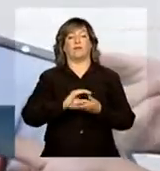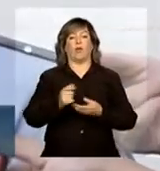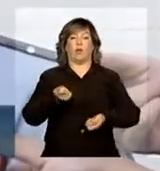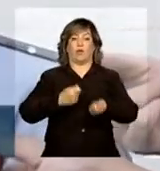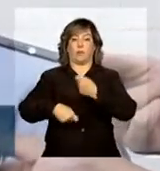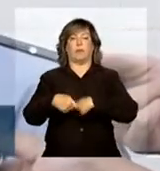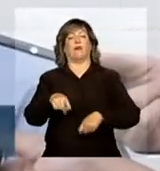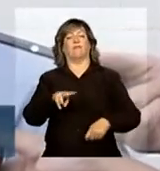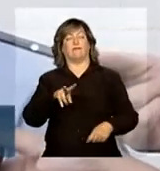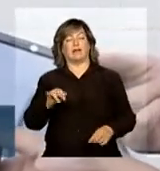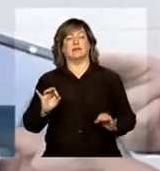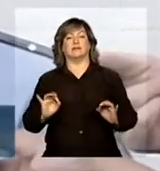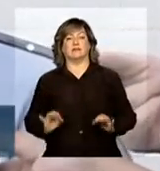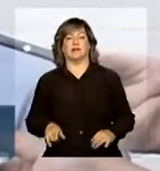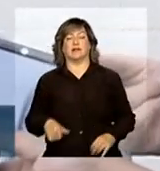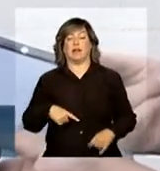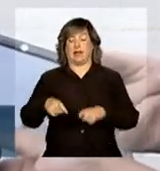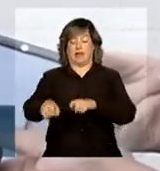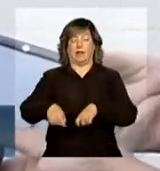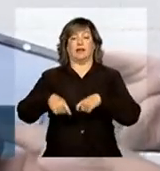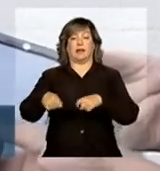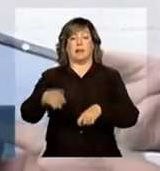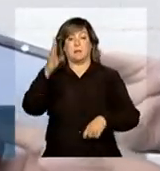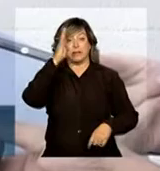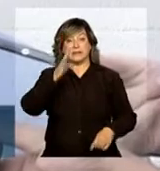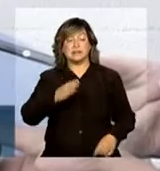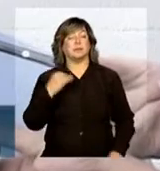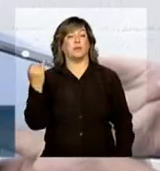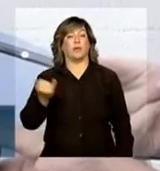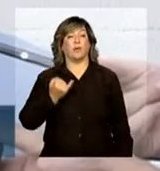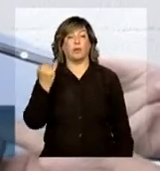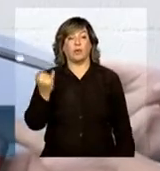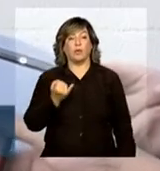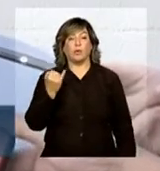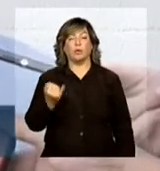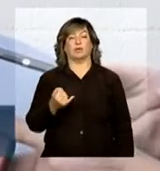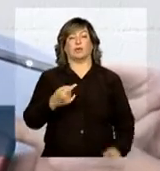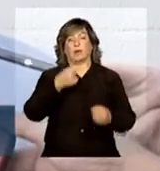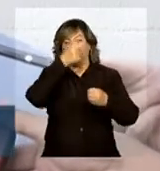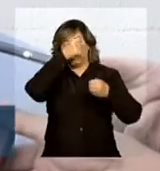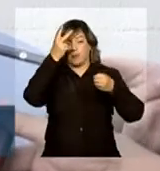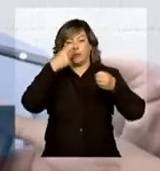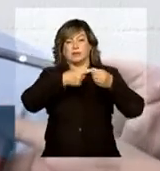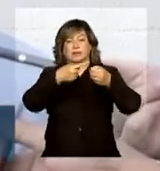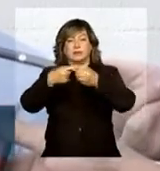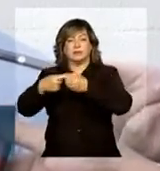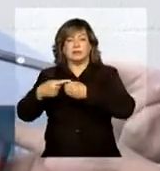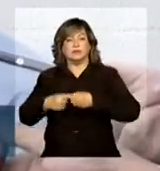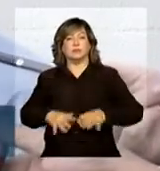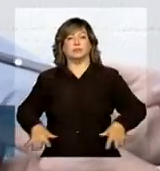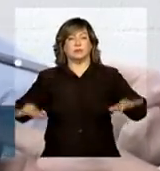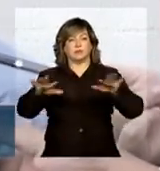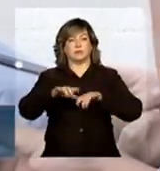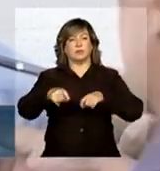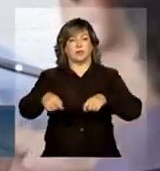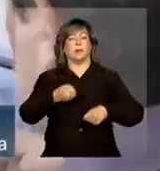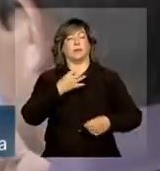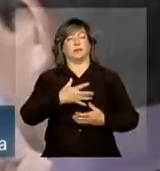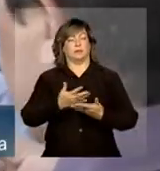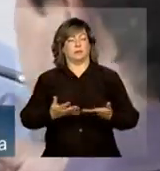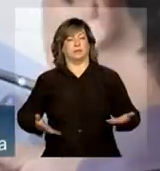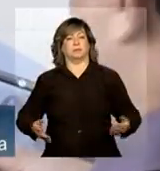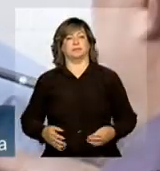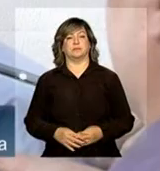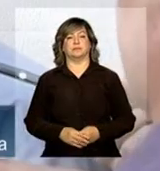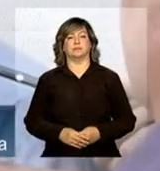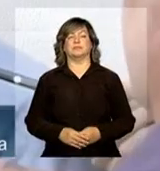vai ser importante para a agricultura brasileira, vai ser importante para os municípios de produção, mas vai ser importante para toda a sociedade e vai ser um evento grande. Mas tem alguns